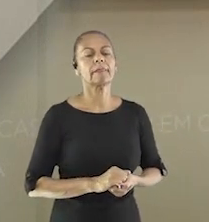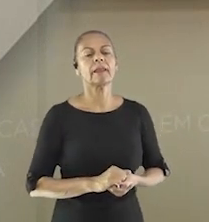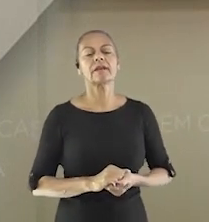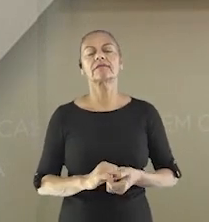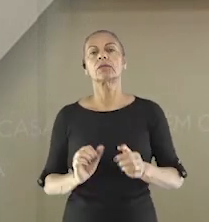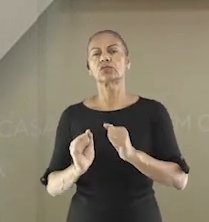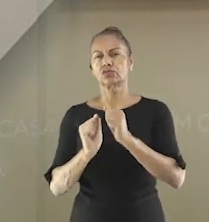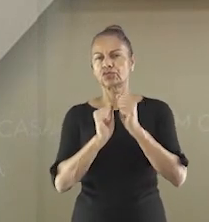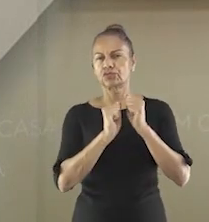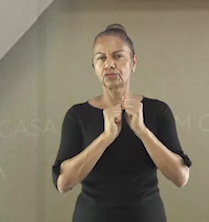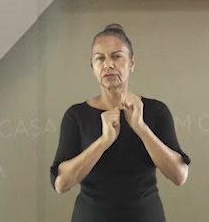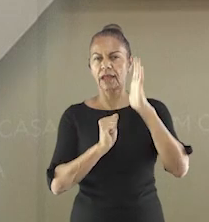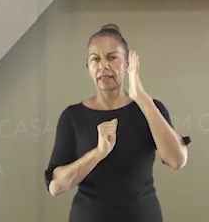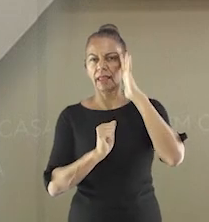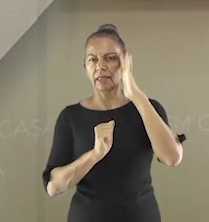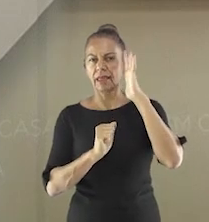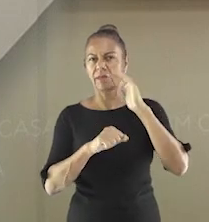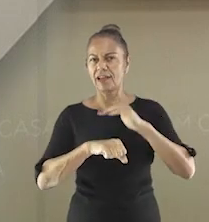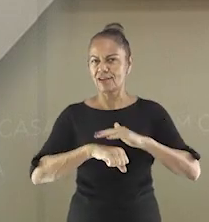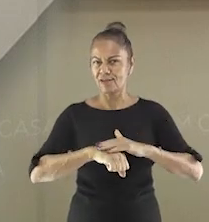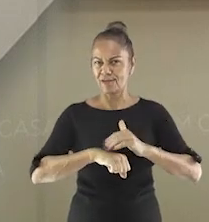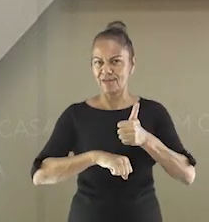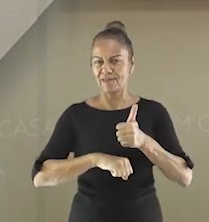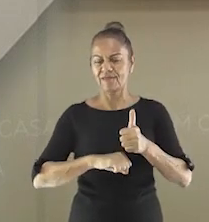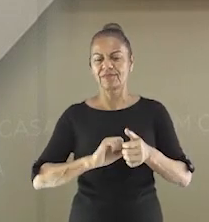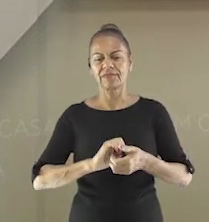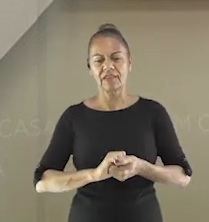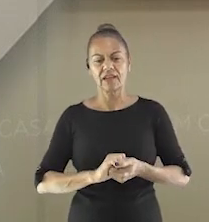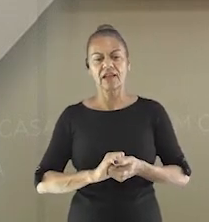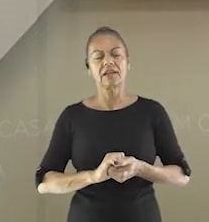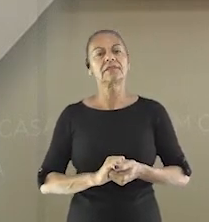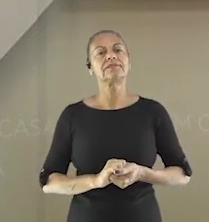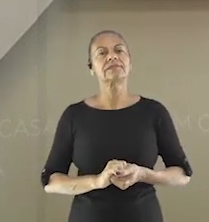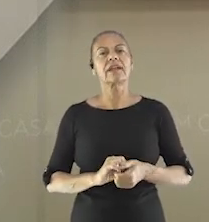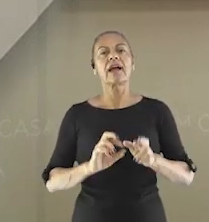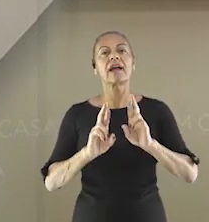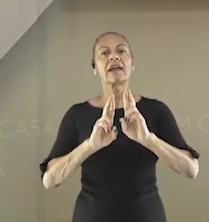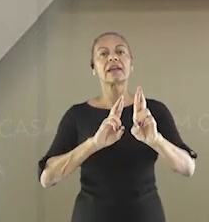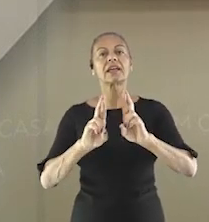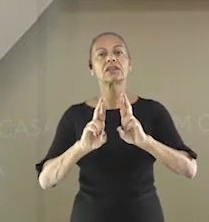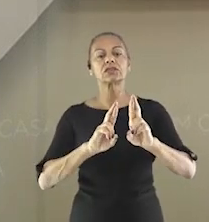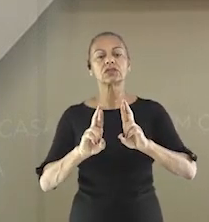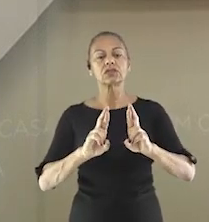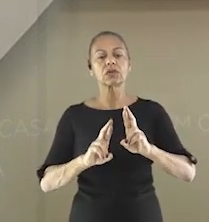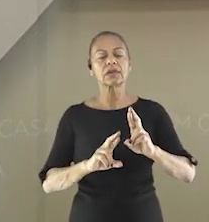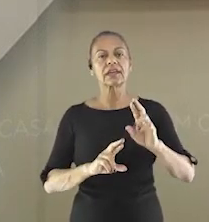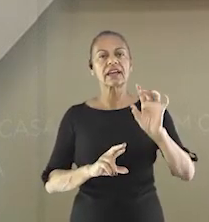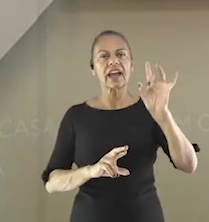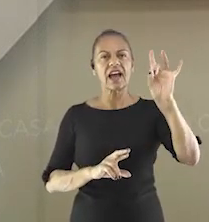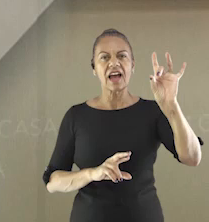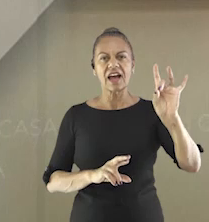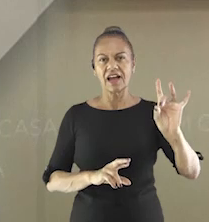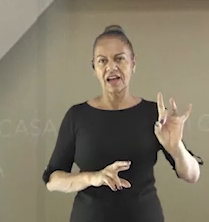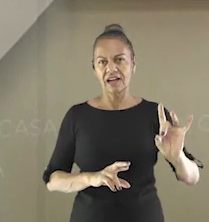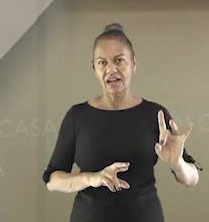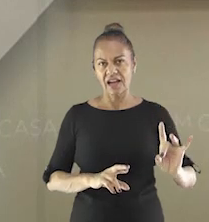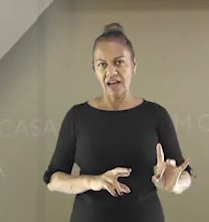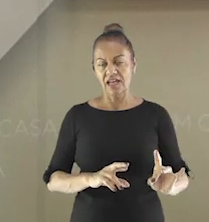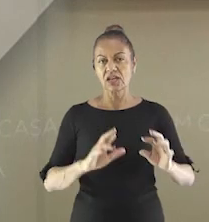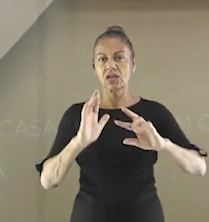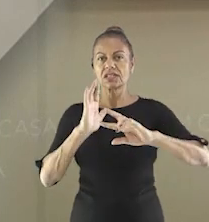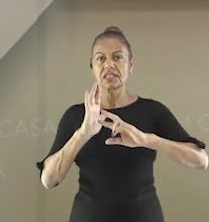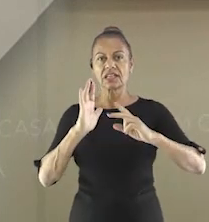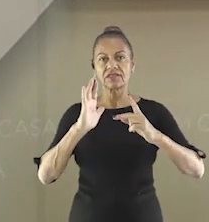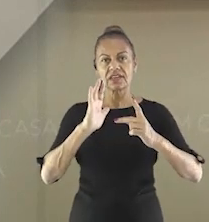de entender, né? Ele diz o seguinte. Na atividade abaixo, relacione cada item com o seu significado na segunda